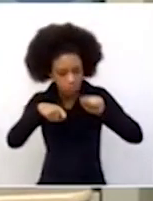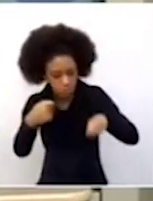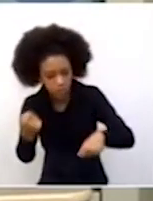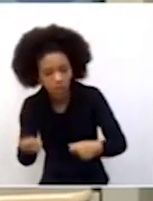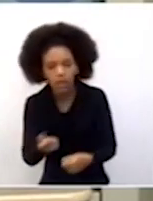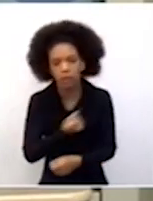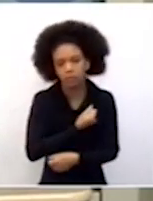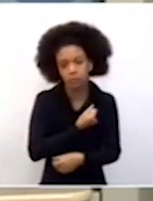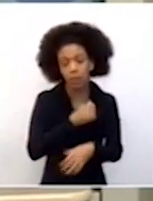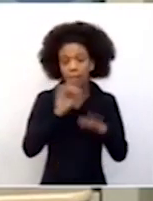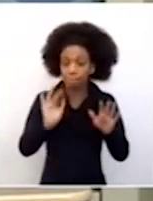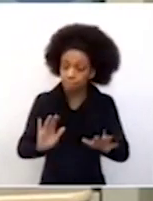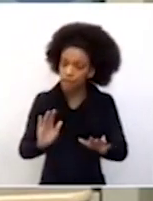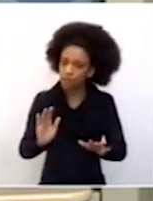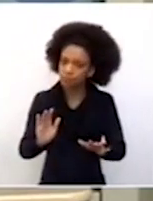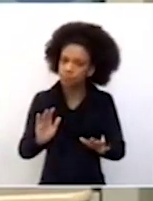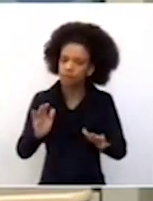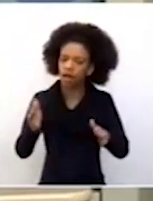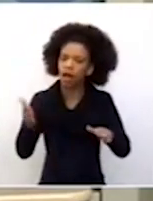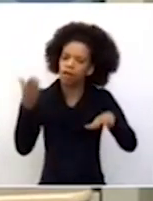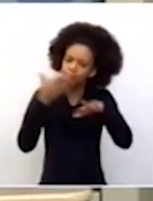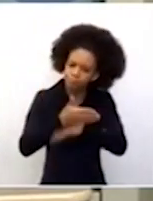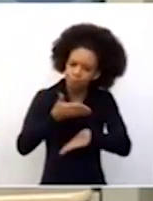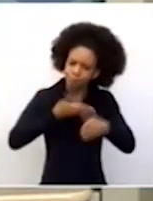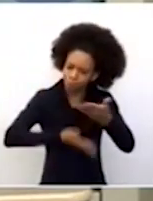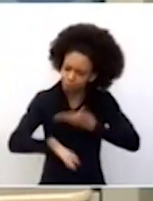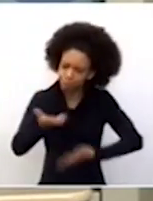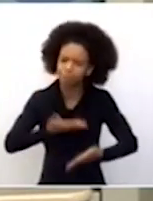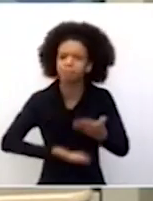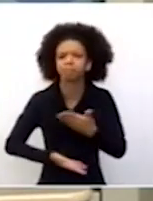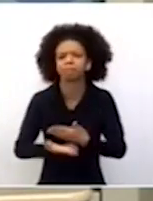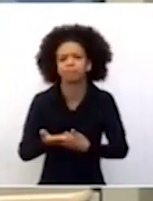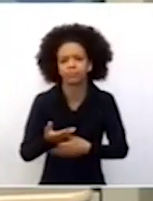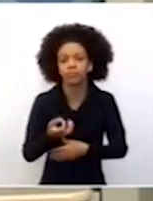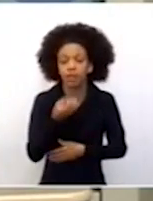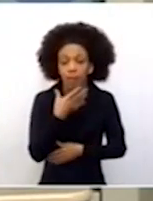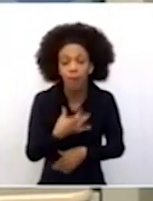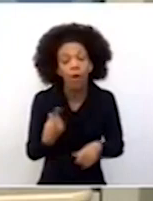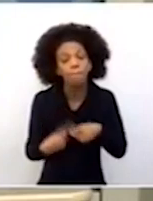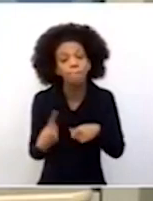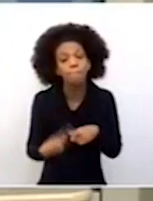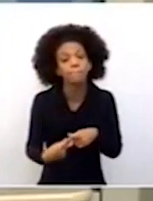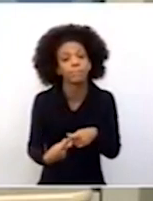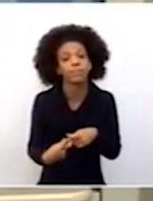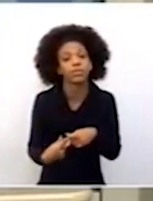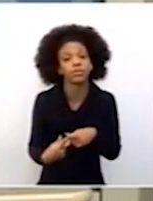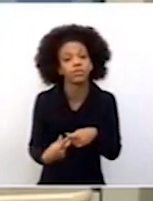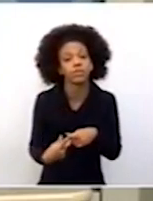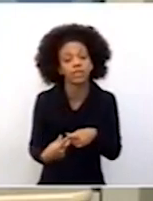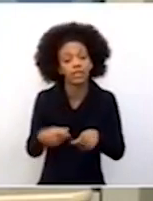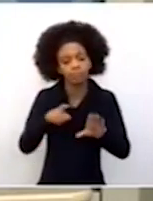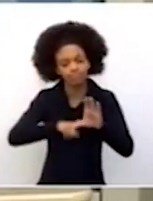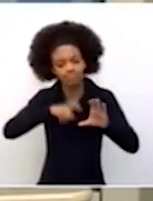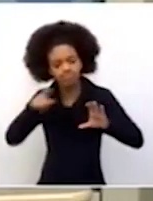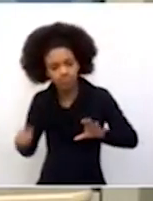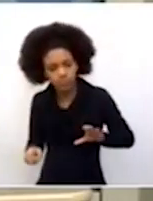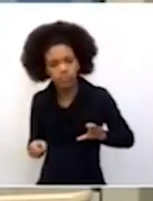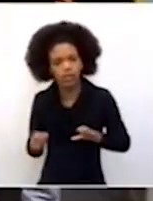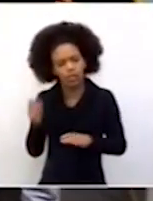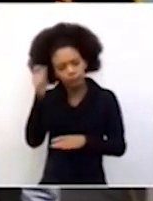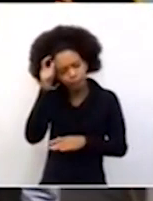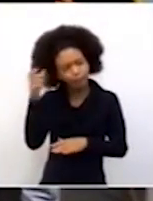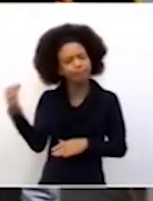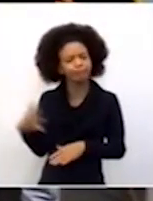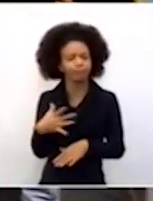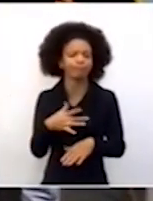assim, a interação com essa atividade, ela é enriquecedora porque ela perpassa a questão da autonomia e a criatividade do aluno, né,